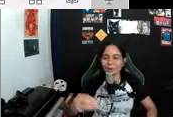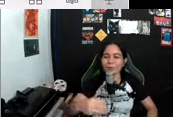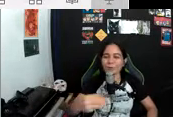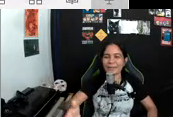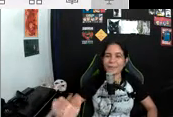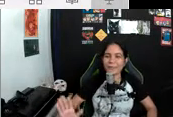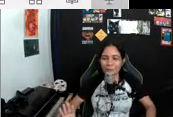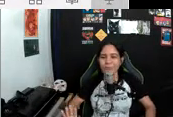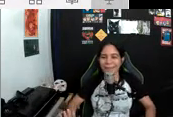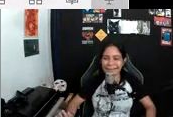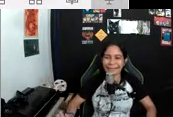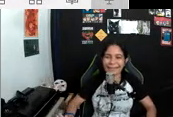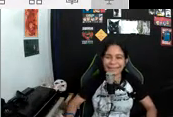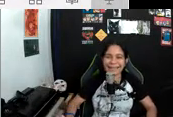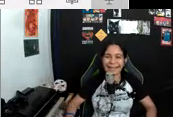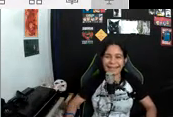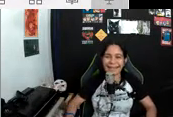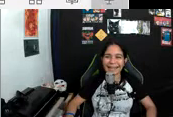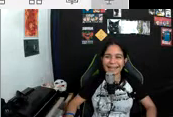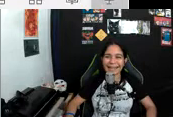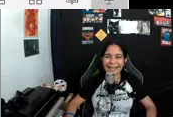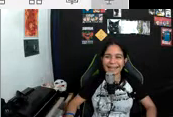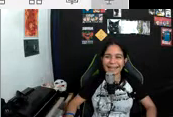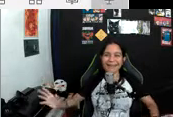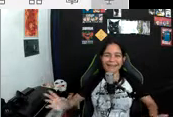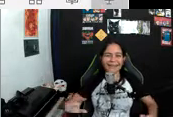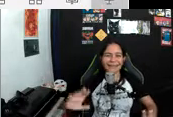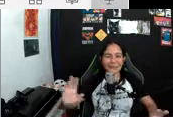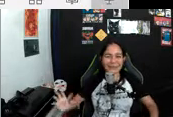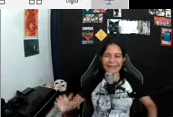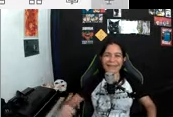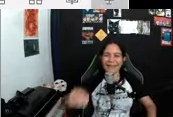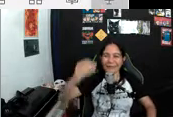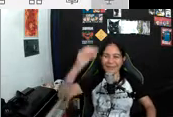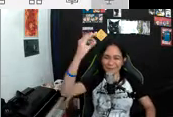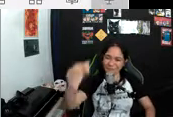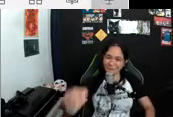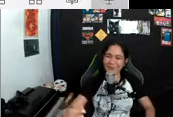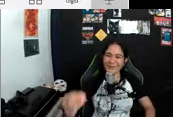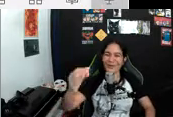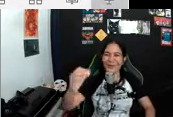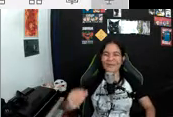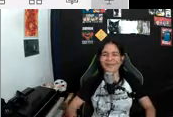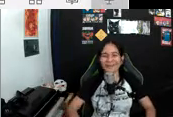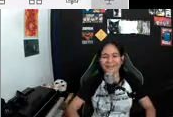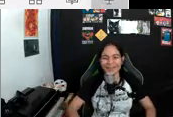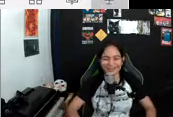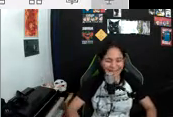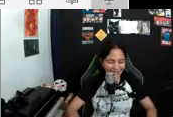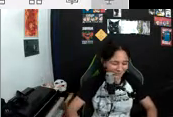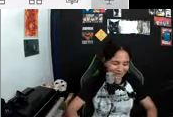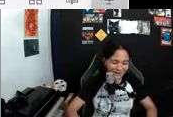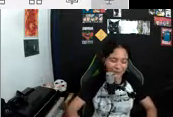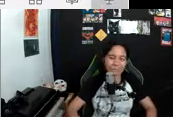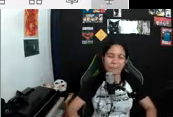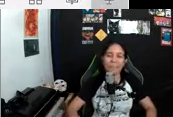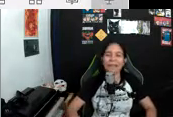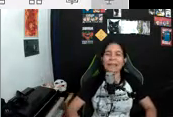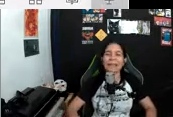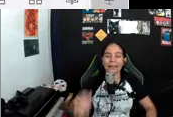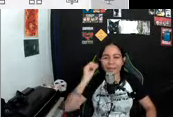menos uma coisa que um homem pudesse ter, né? De tanta coisa, de tanta doença que existe, ele foi pontualmente numa coisa que não